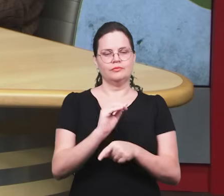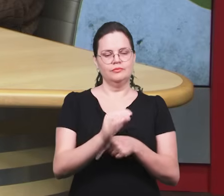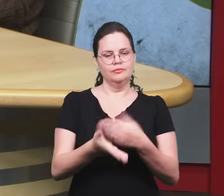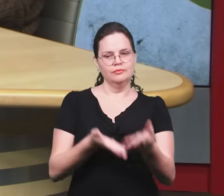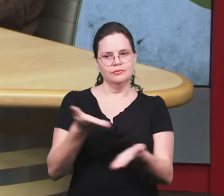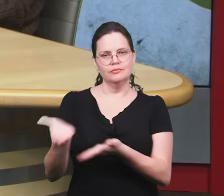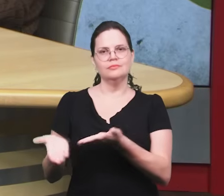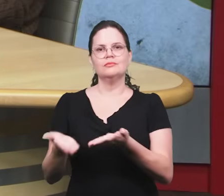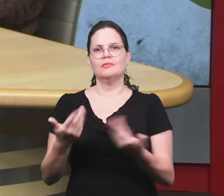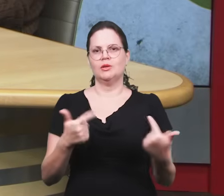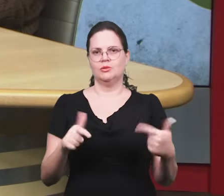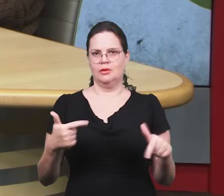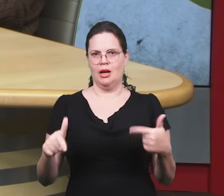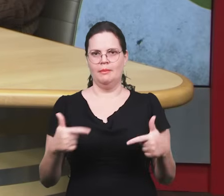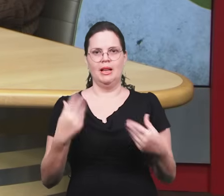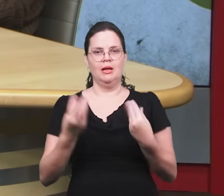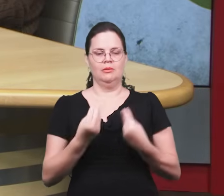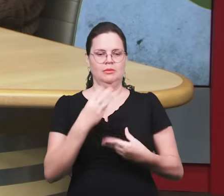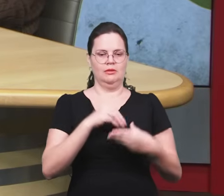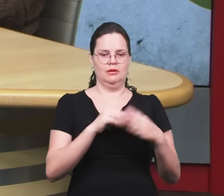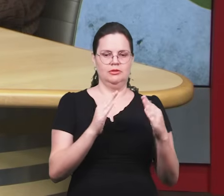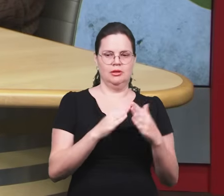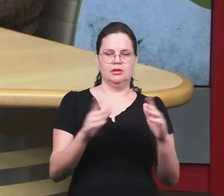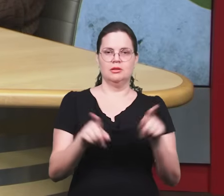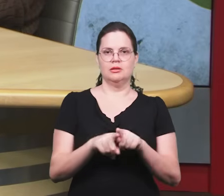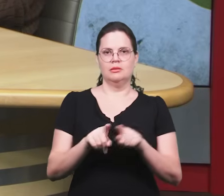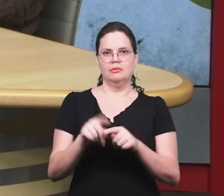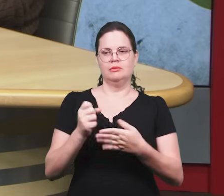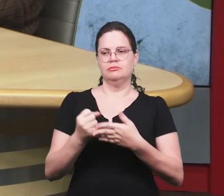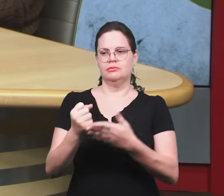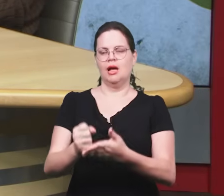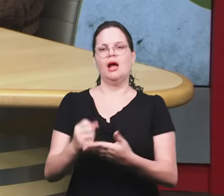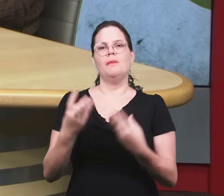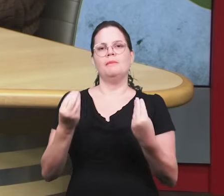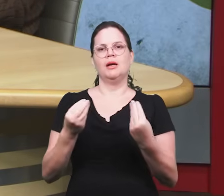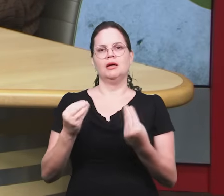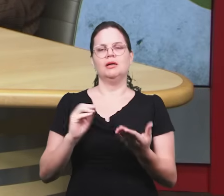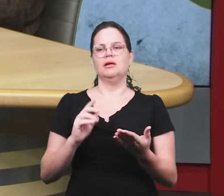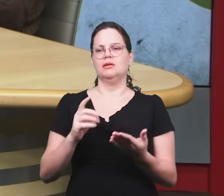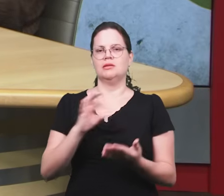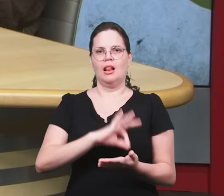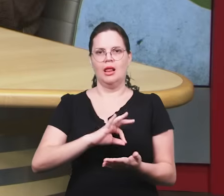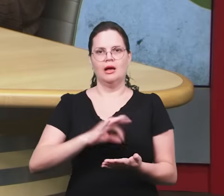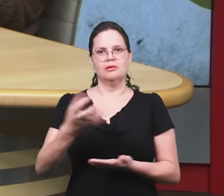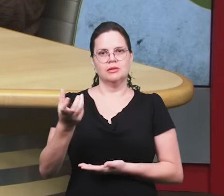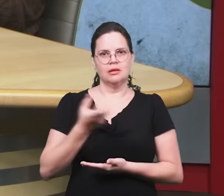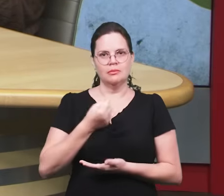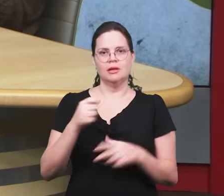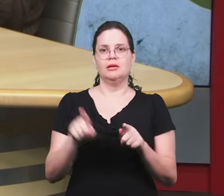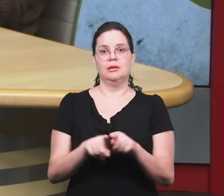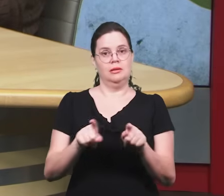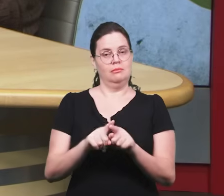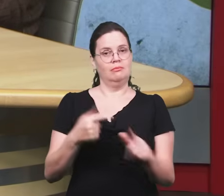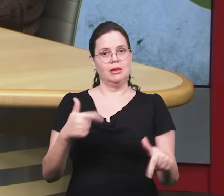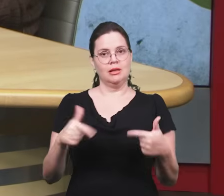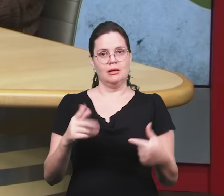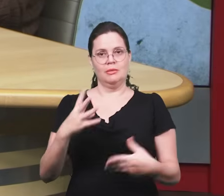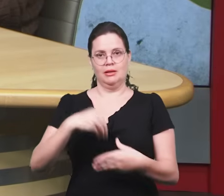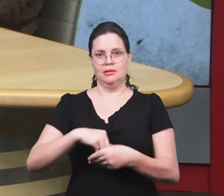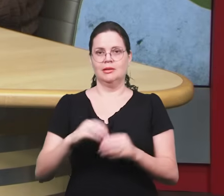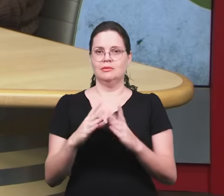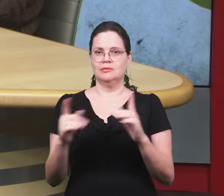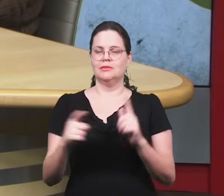trabalho, tanto no lar como no auxílio da provisão da casa e também na realização da obra de